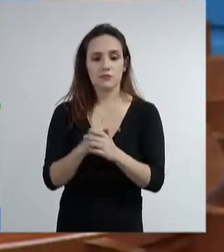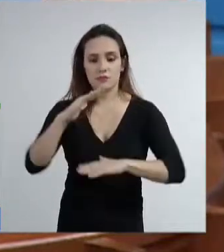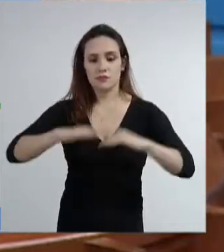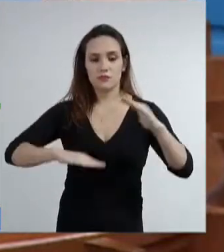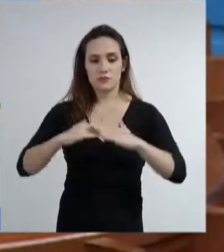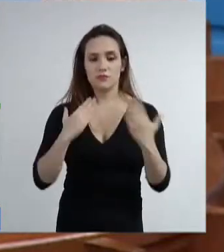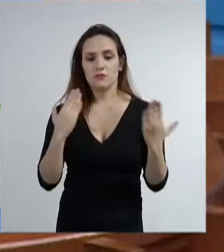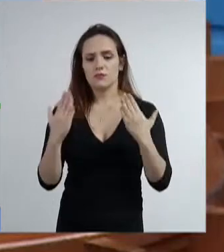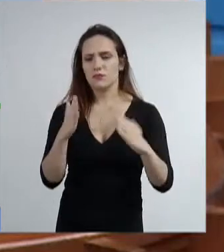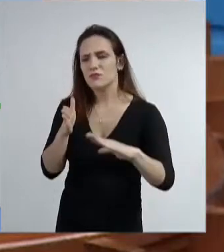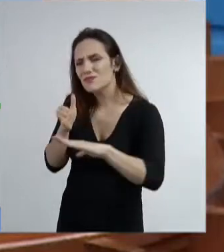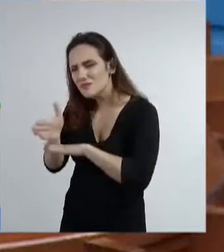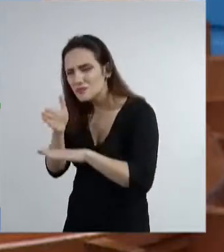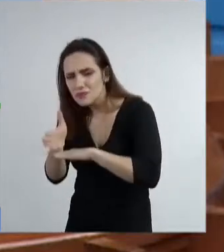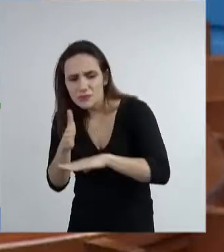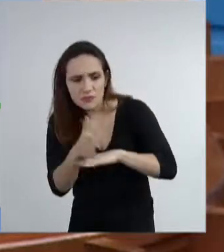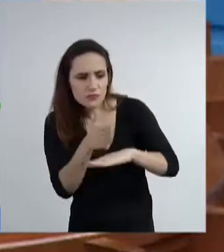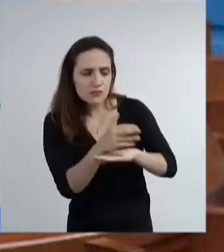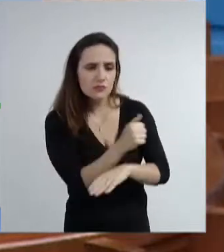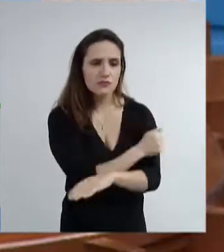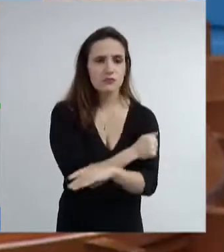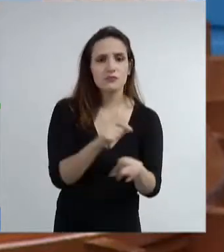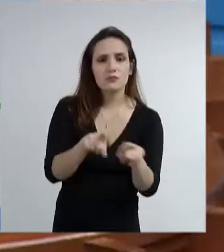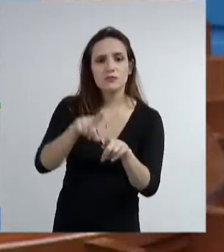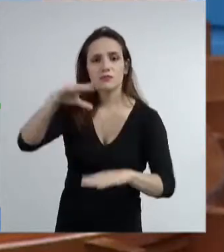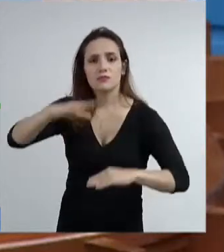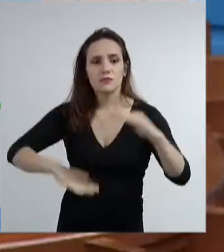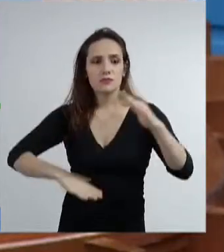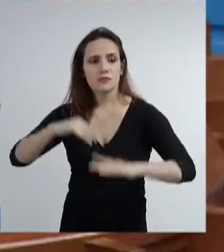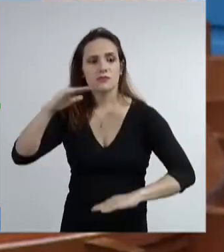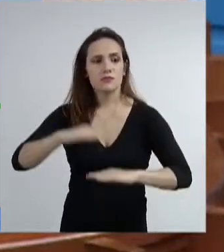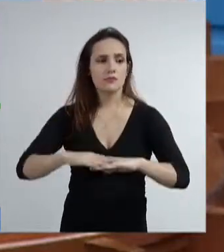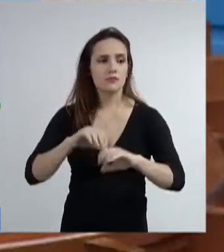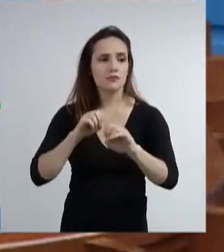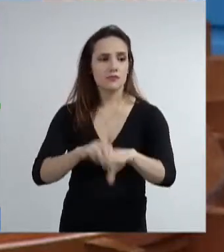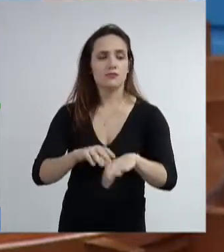indo até os estudantes e até os profissionais da educação, até